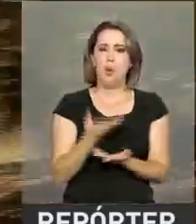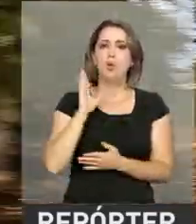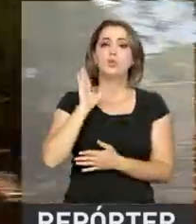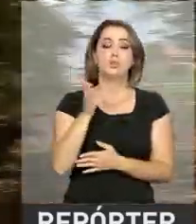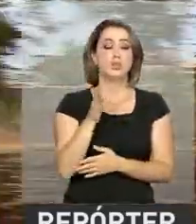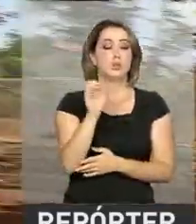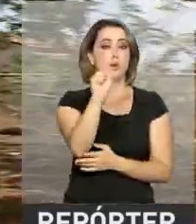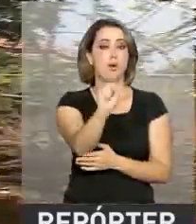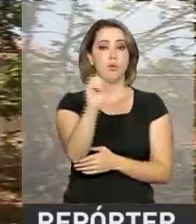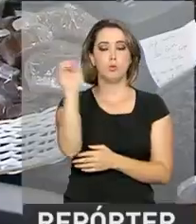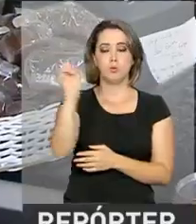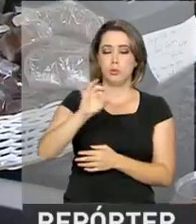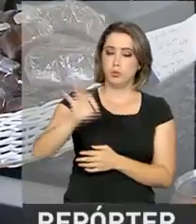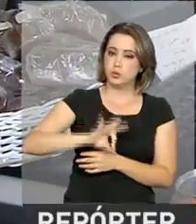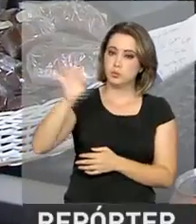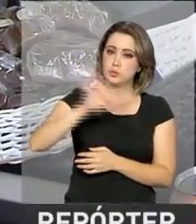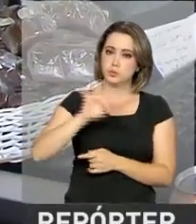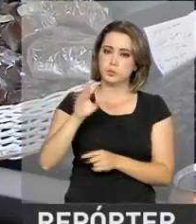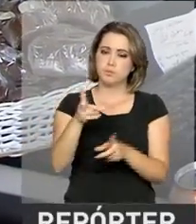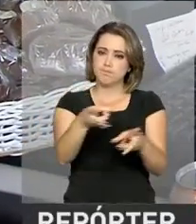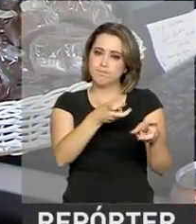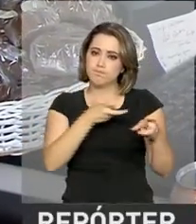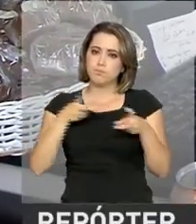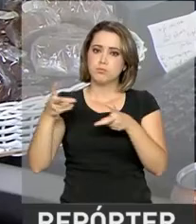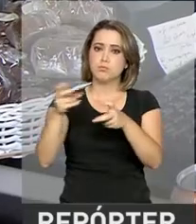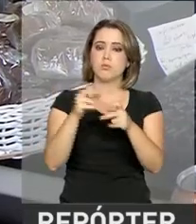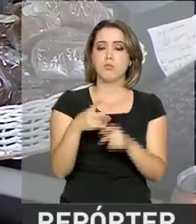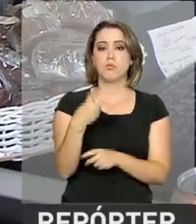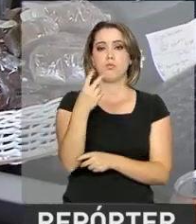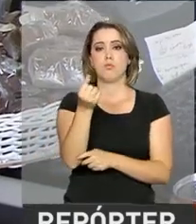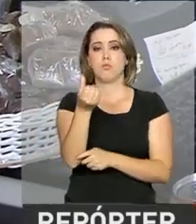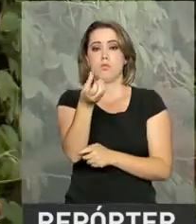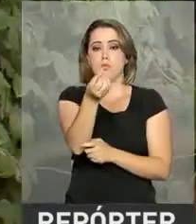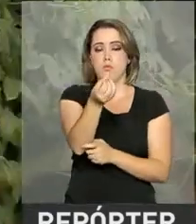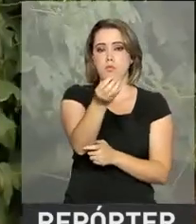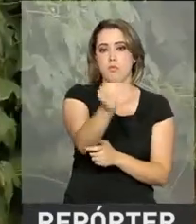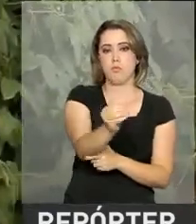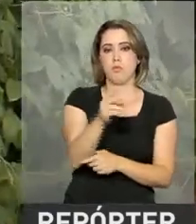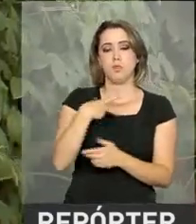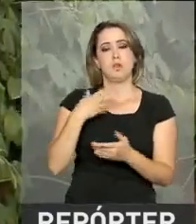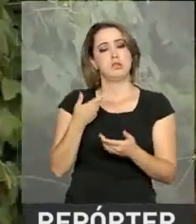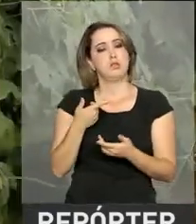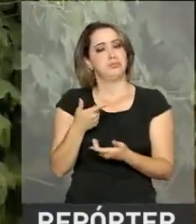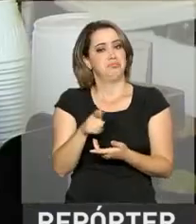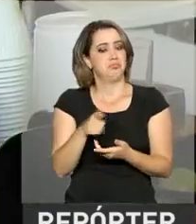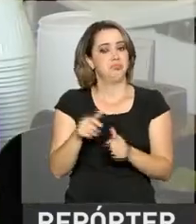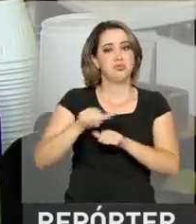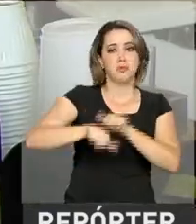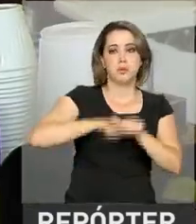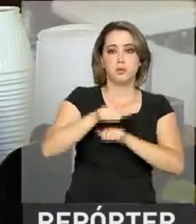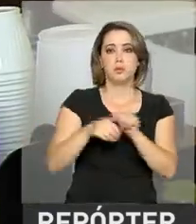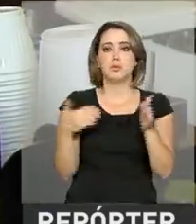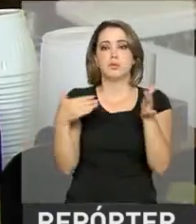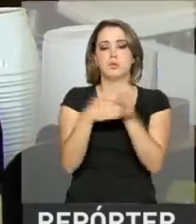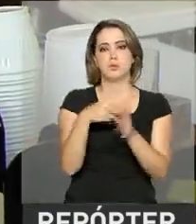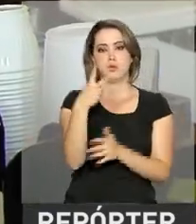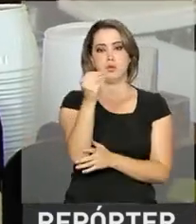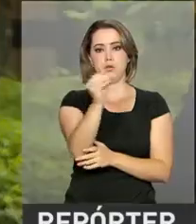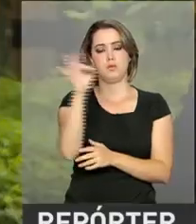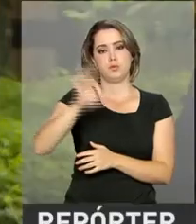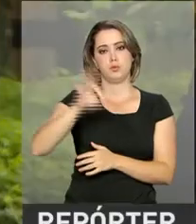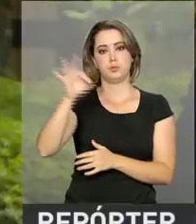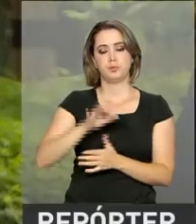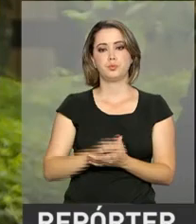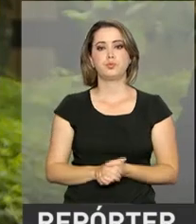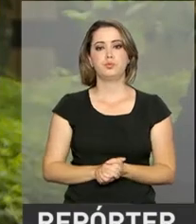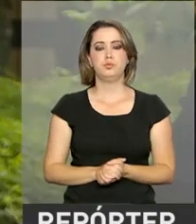de 8%. E a previsão é de que em 2060, se nada mudar, chegue a 20%.